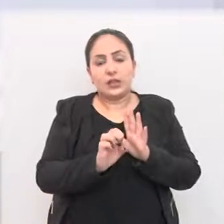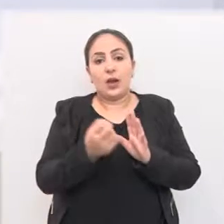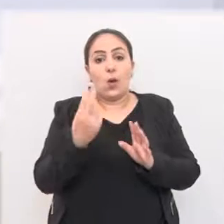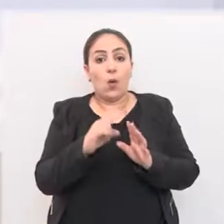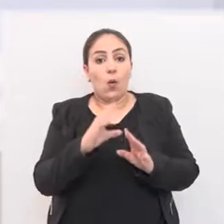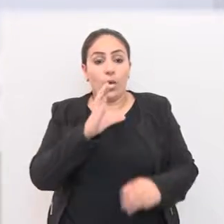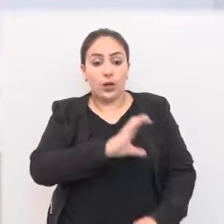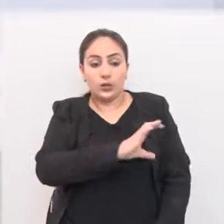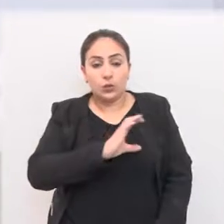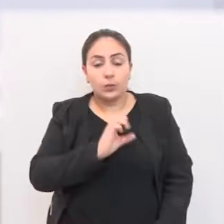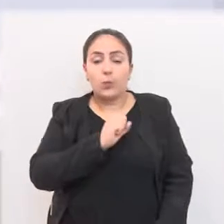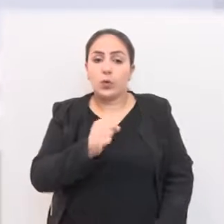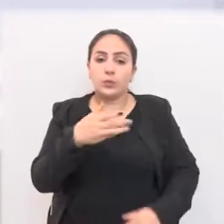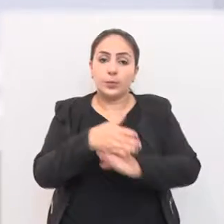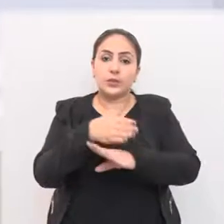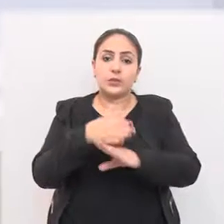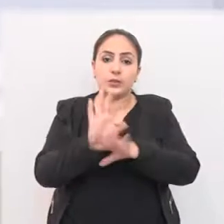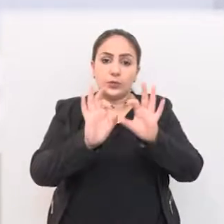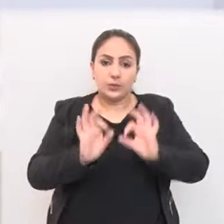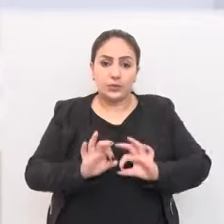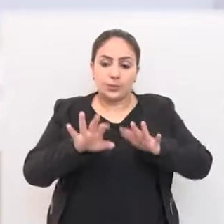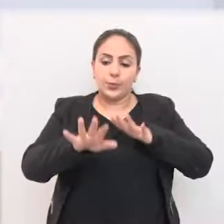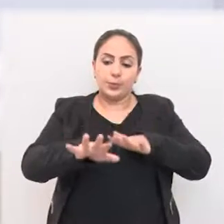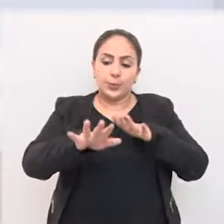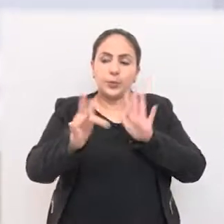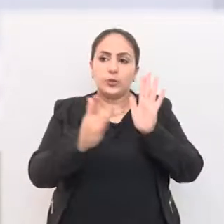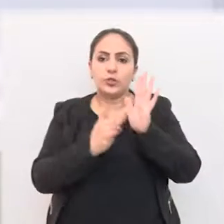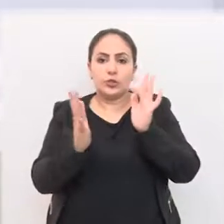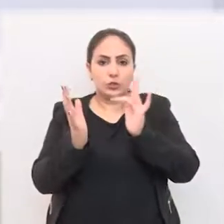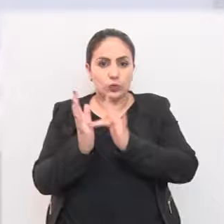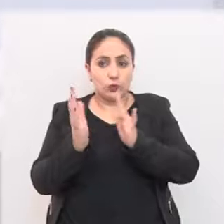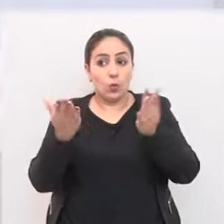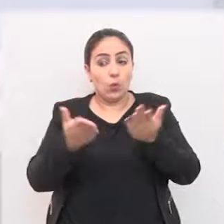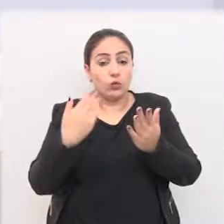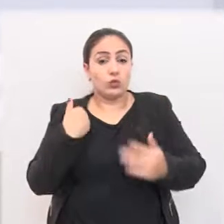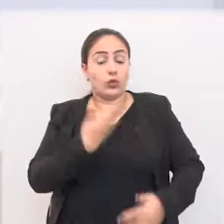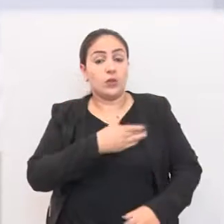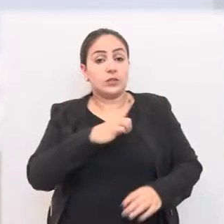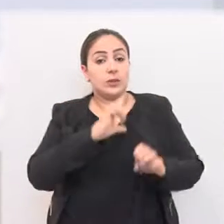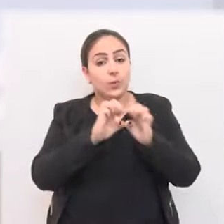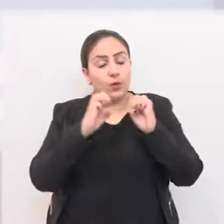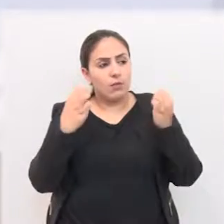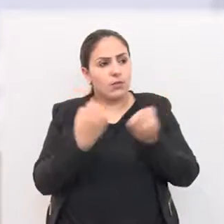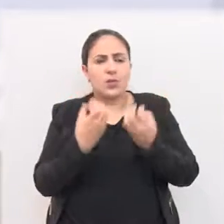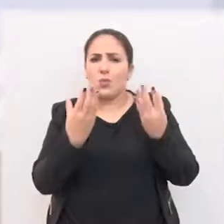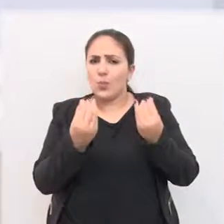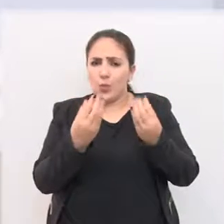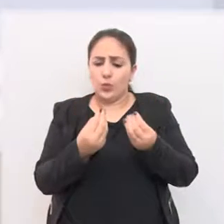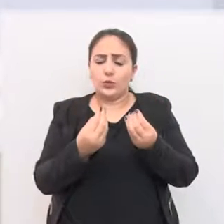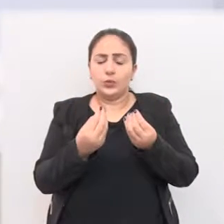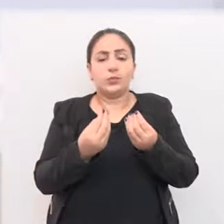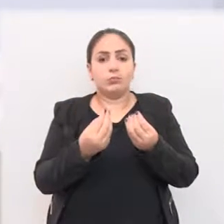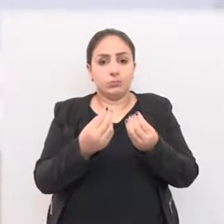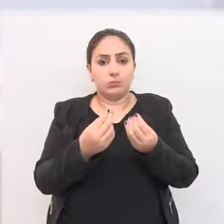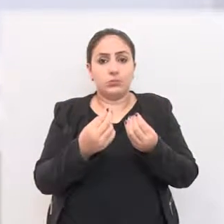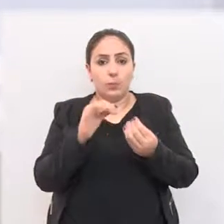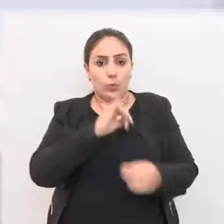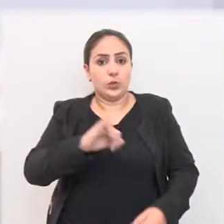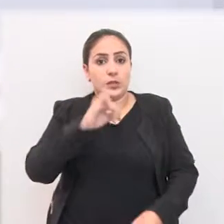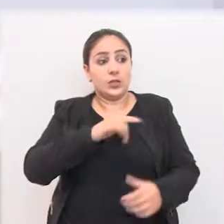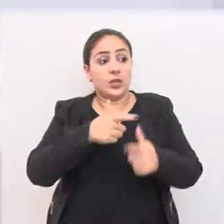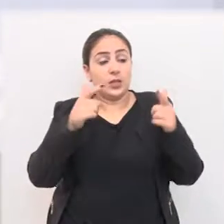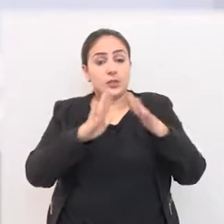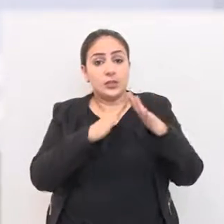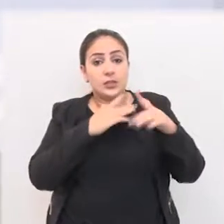ou católicas, possam participar da organização da Marcha para Jesus. Hoje nós temos um evento que está bastante segmentado,